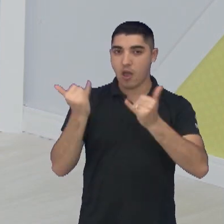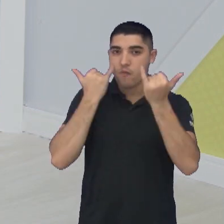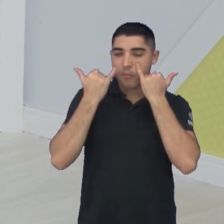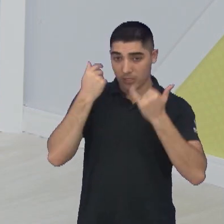nosso hora do Esporte